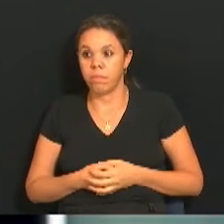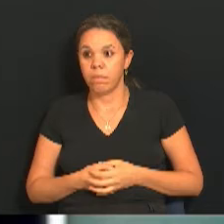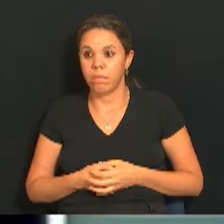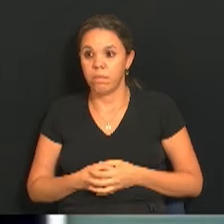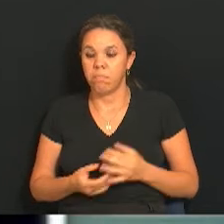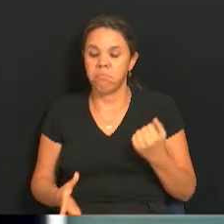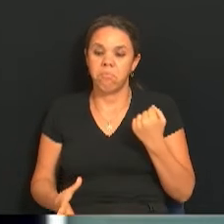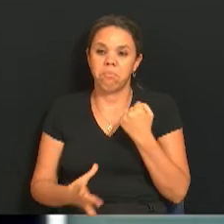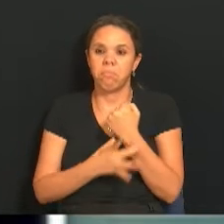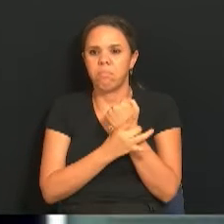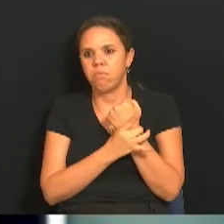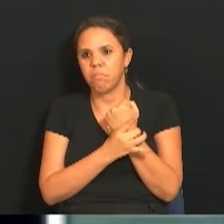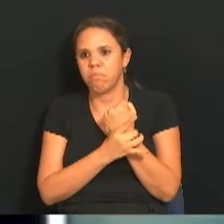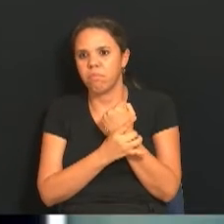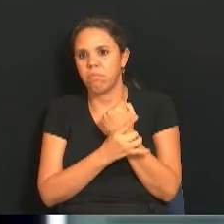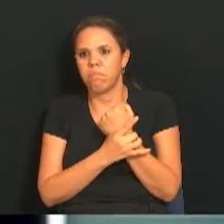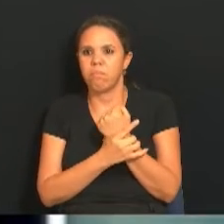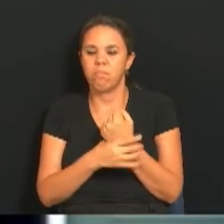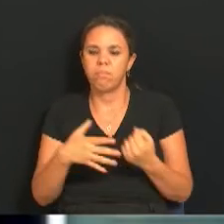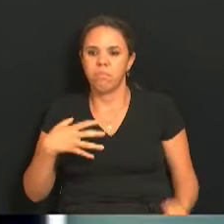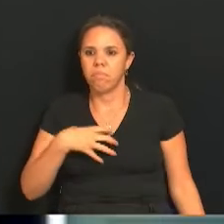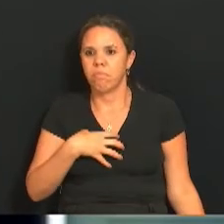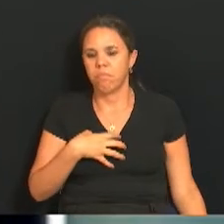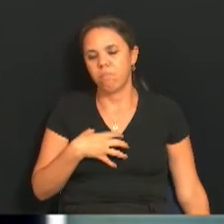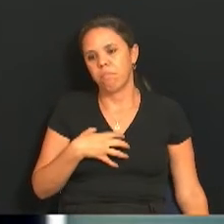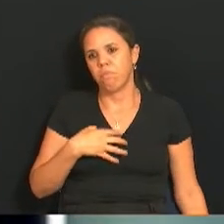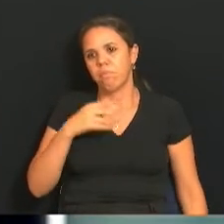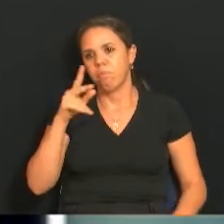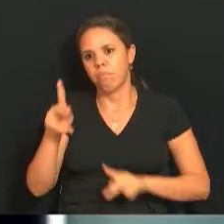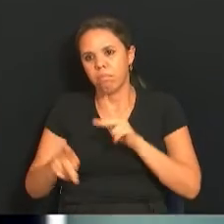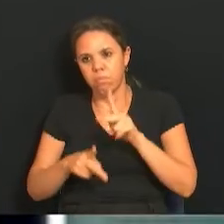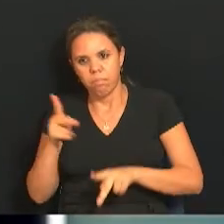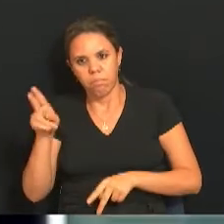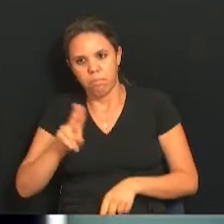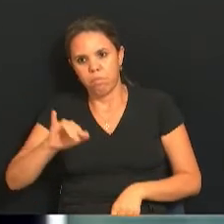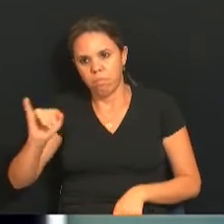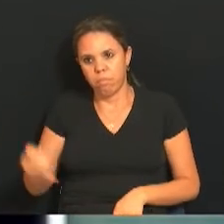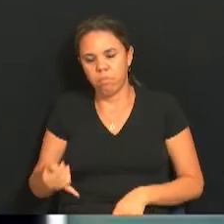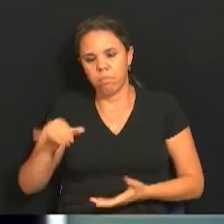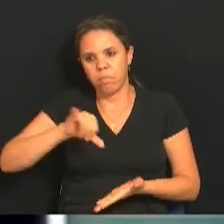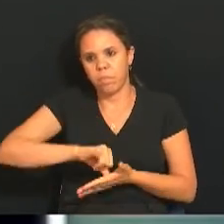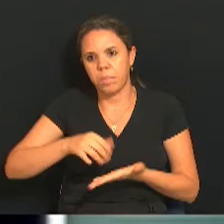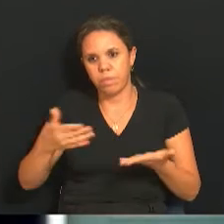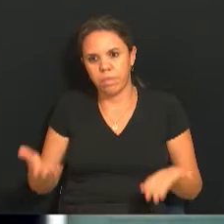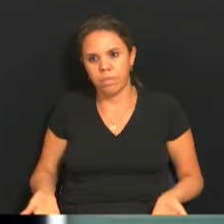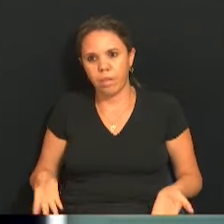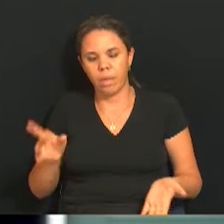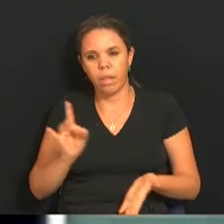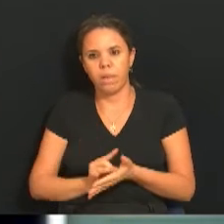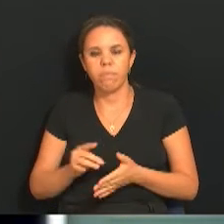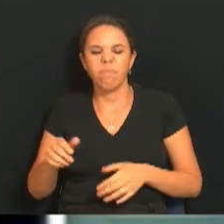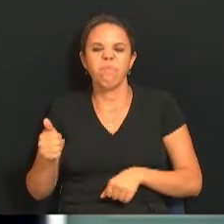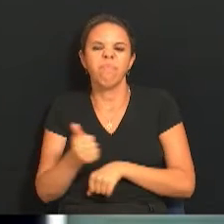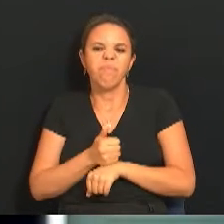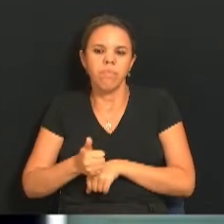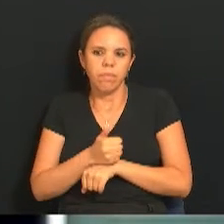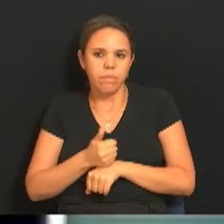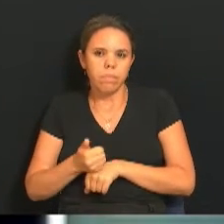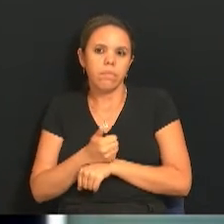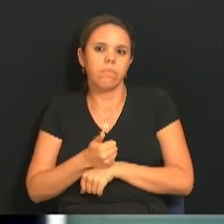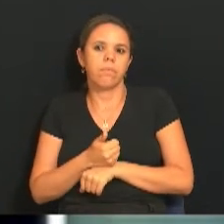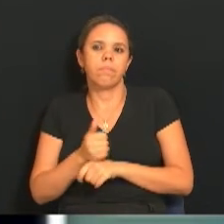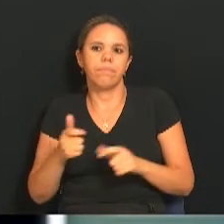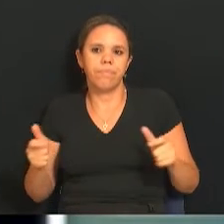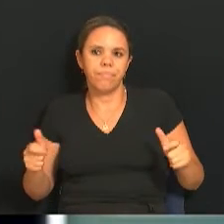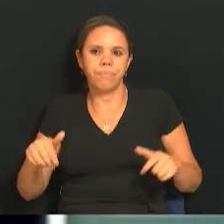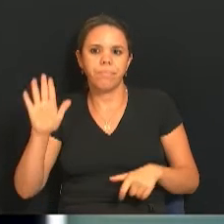segurança pública, de sensação de segurança para a população que utiliza do centro, que é realmente uma área muito pujante, uma área